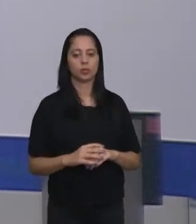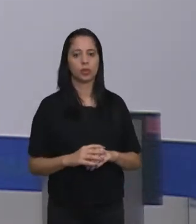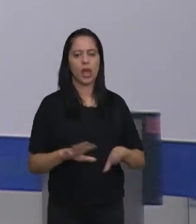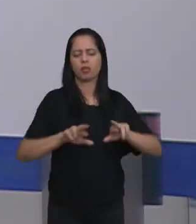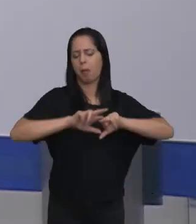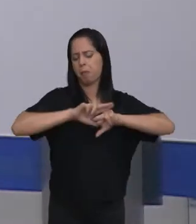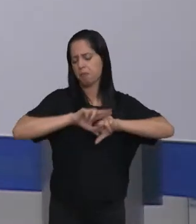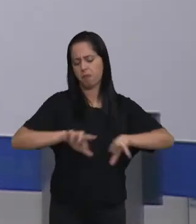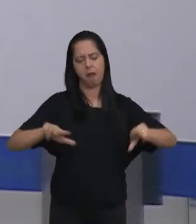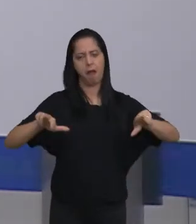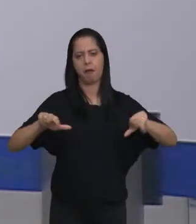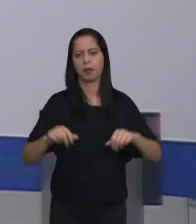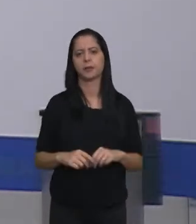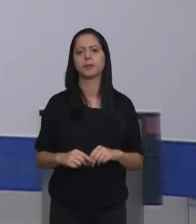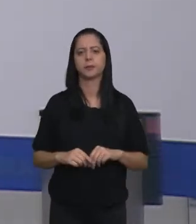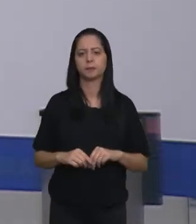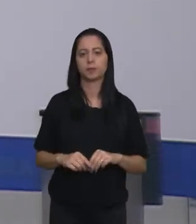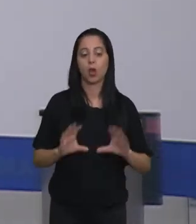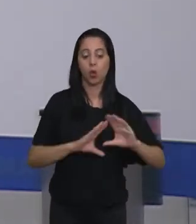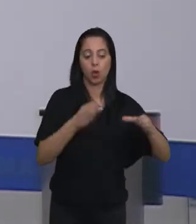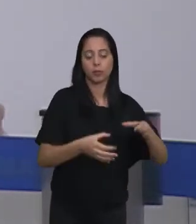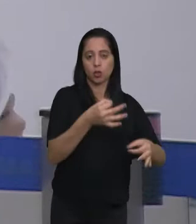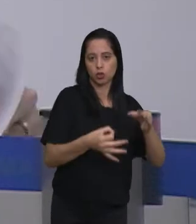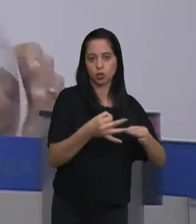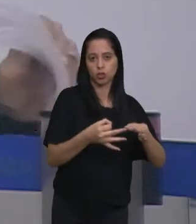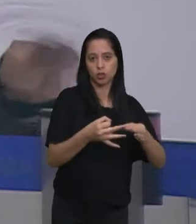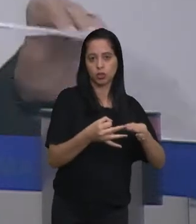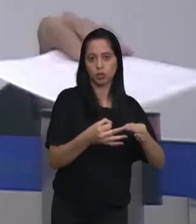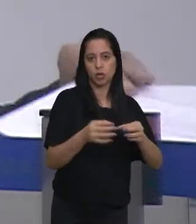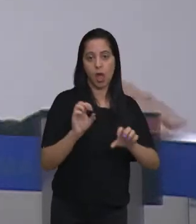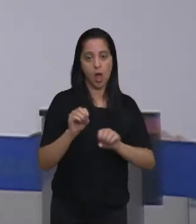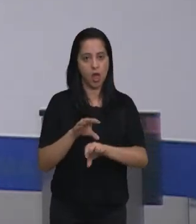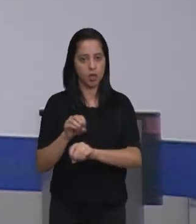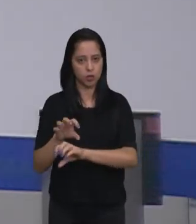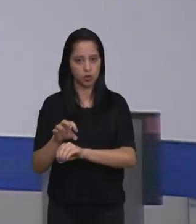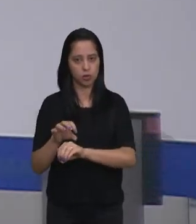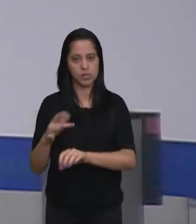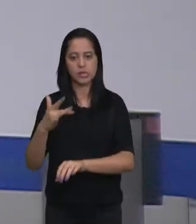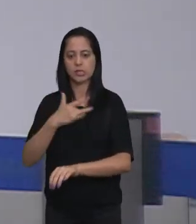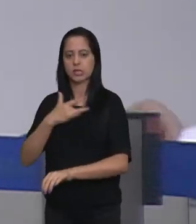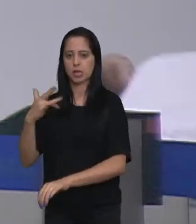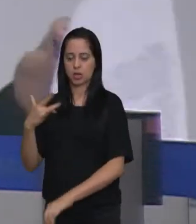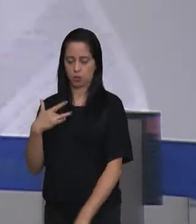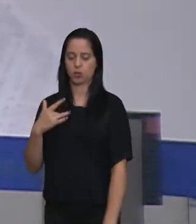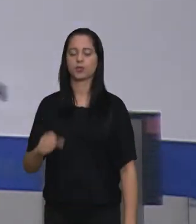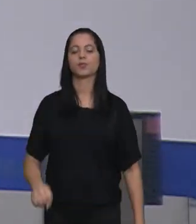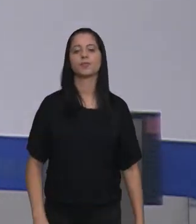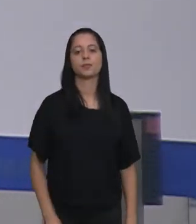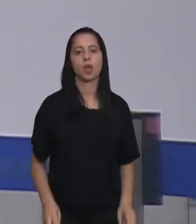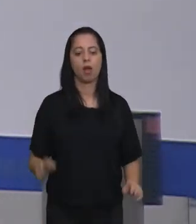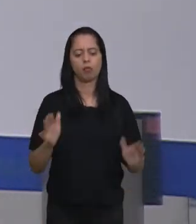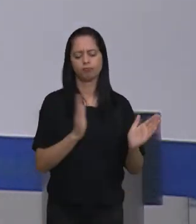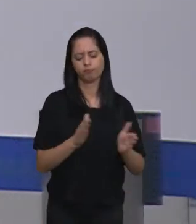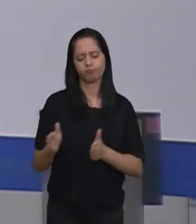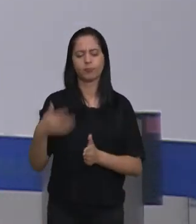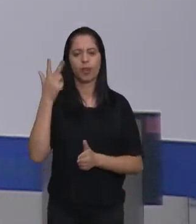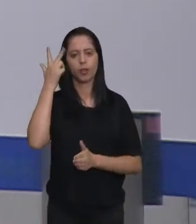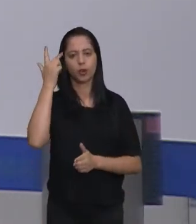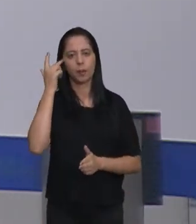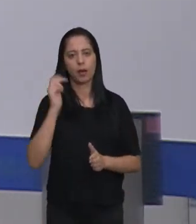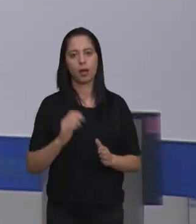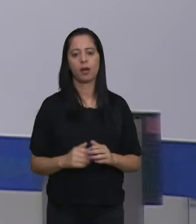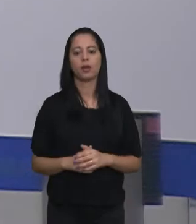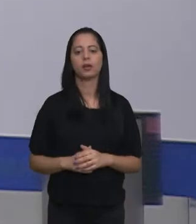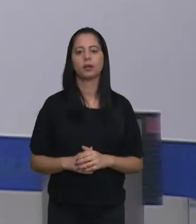outras providências. Comissões de Justiça, Educação e Saúde. O rito é ordinário.